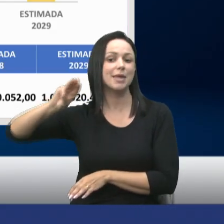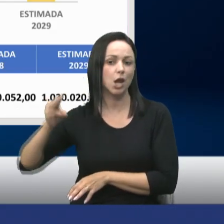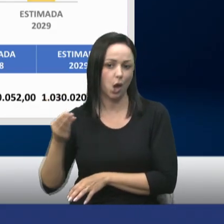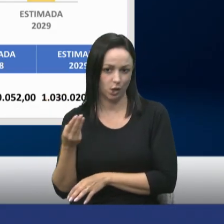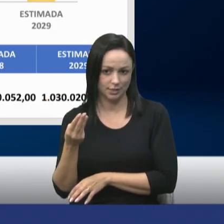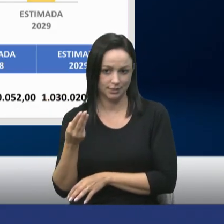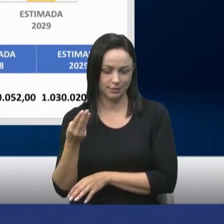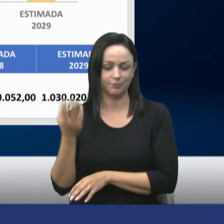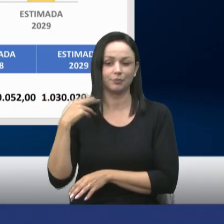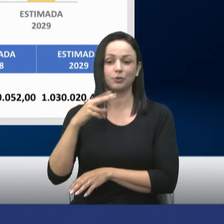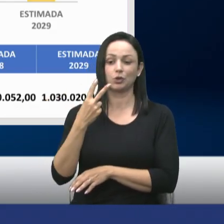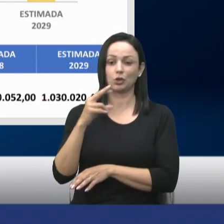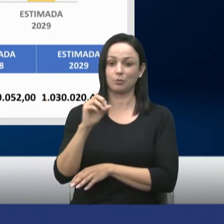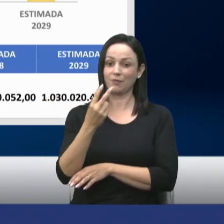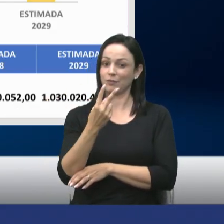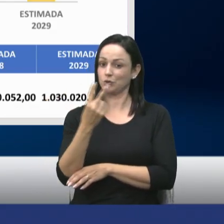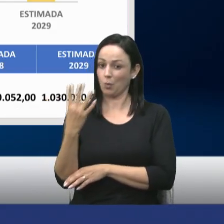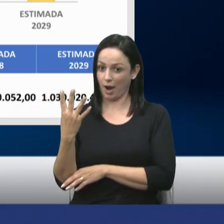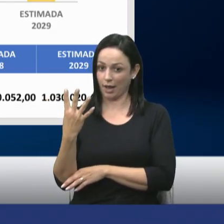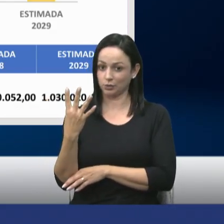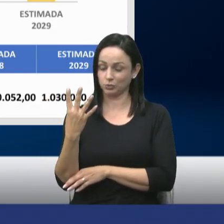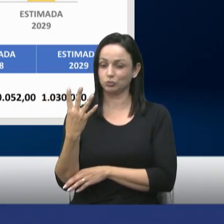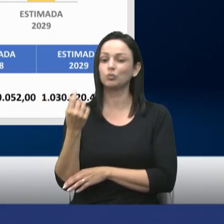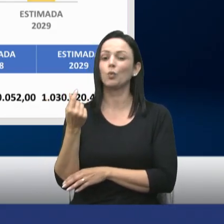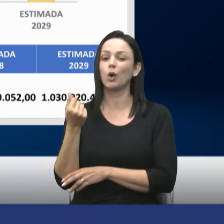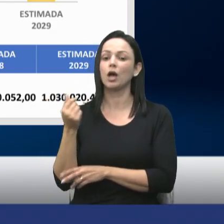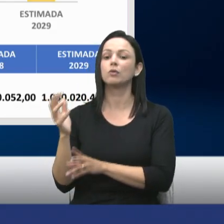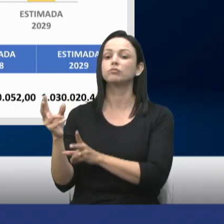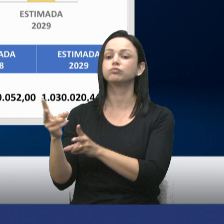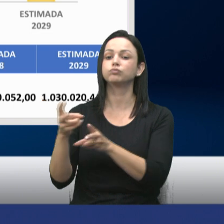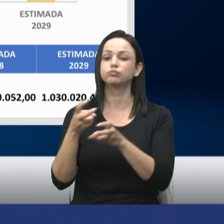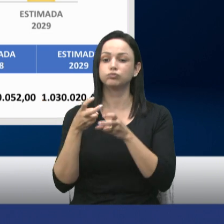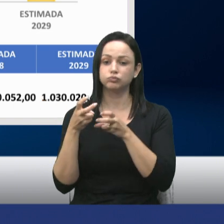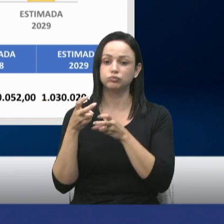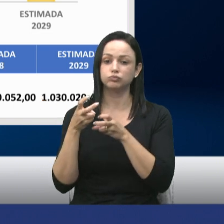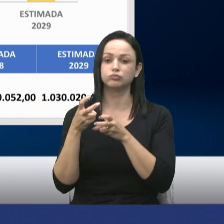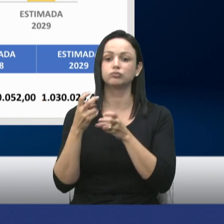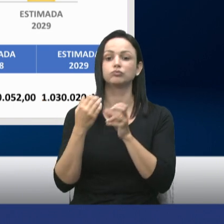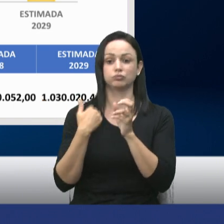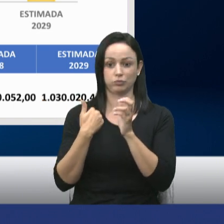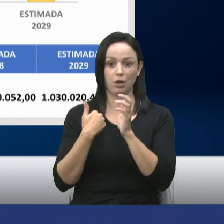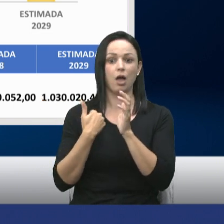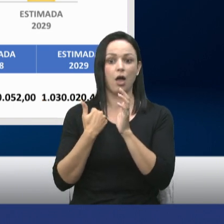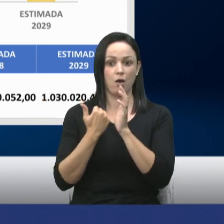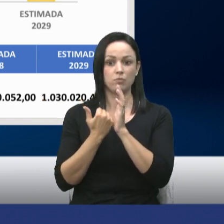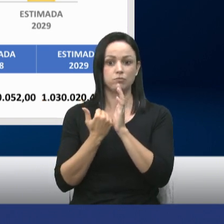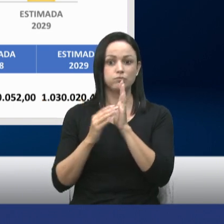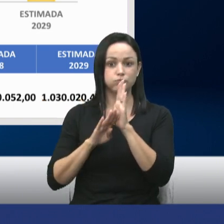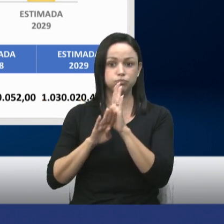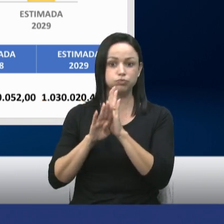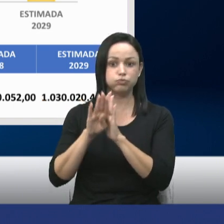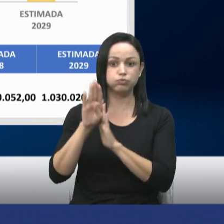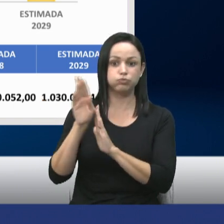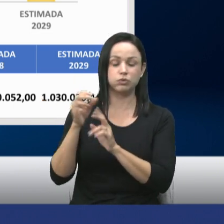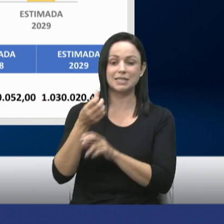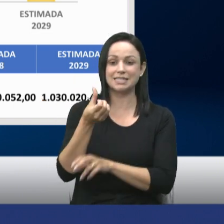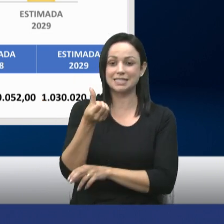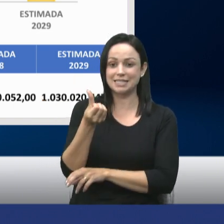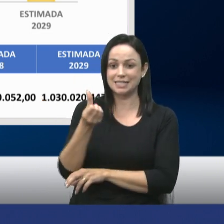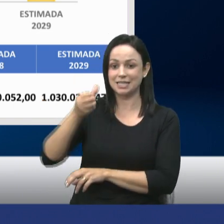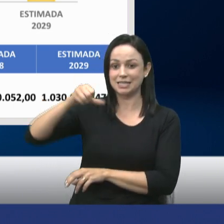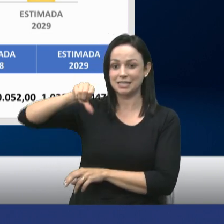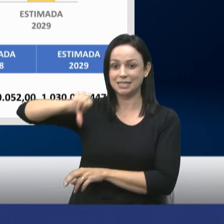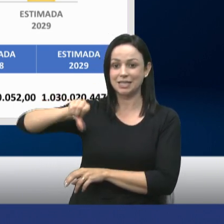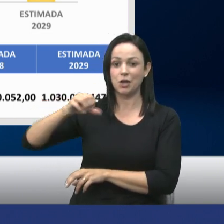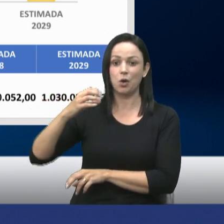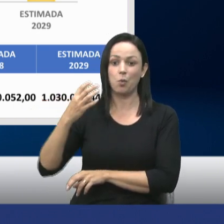Em 2024, nós tivemos um aumento considerável na arrecadação, que foi para